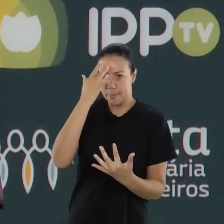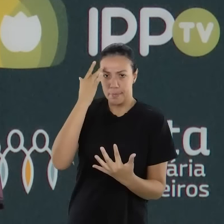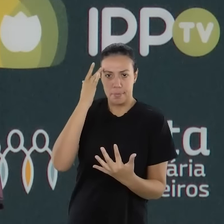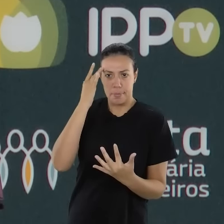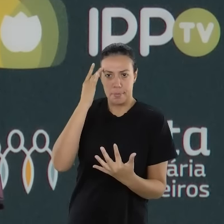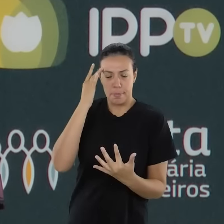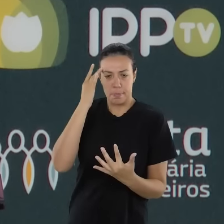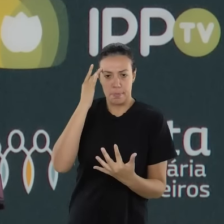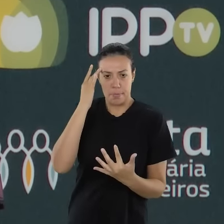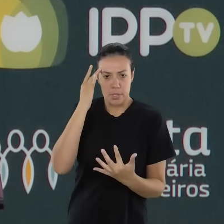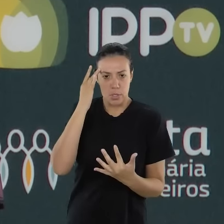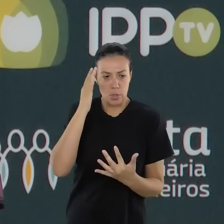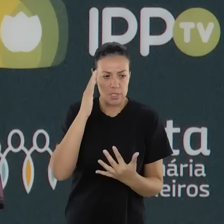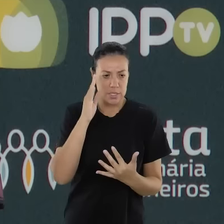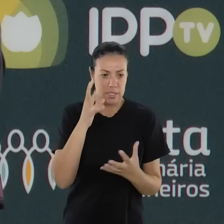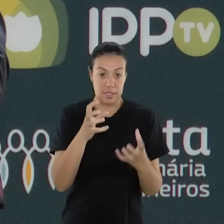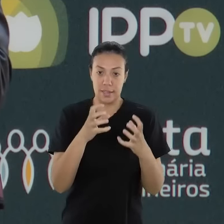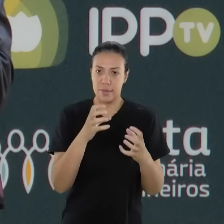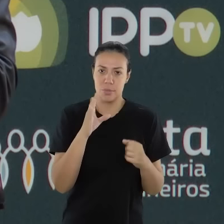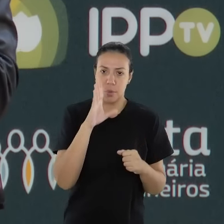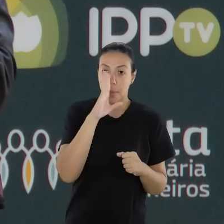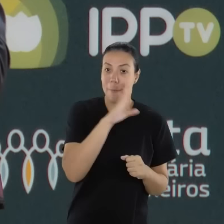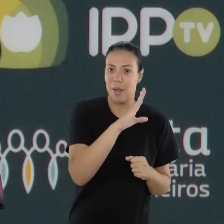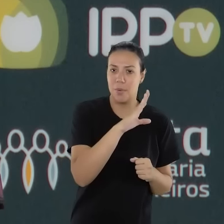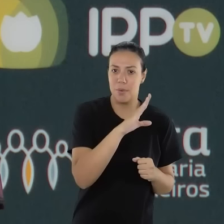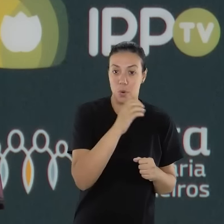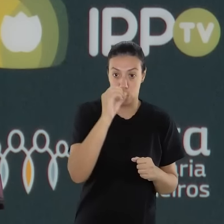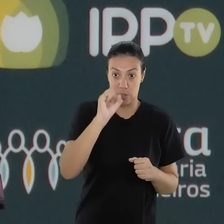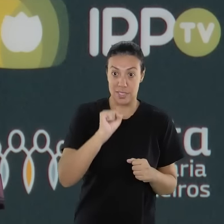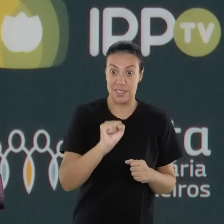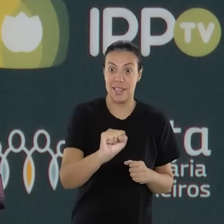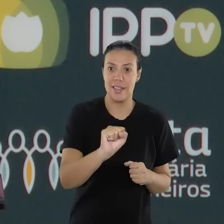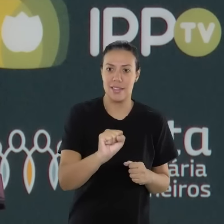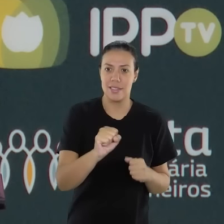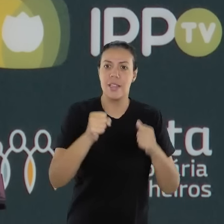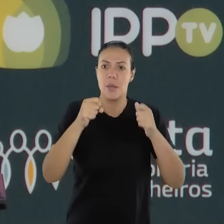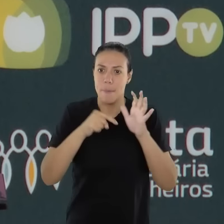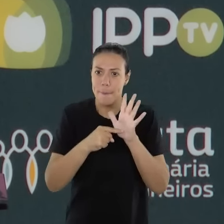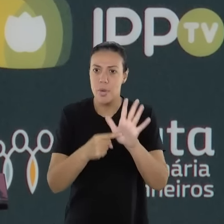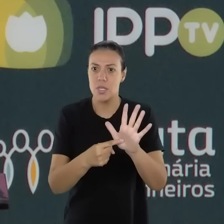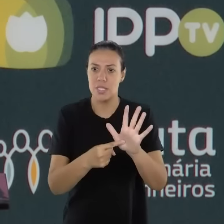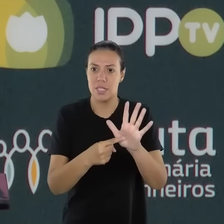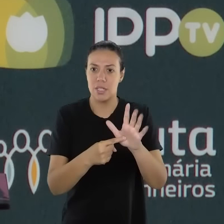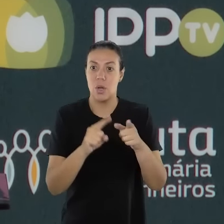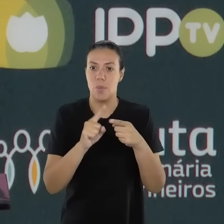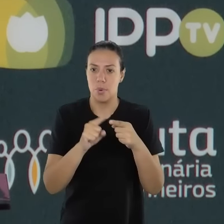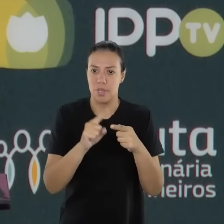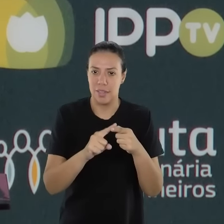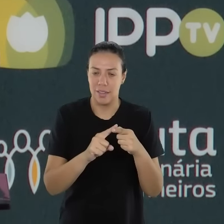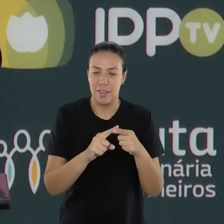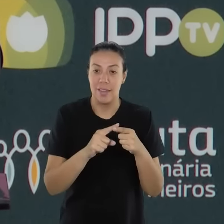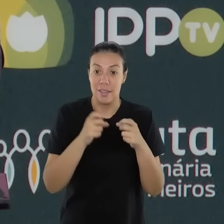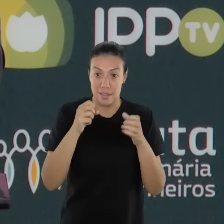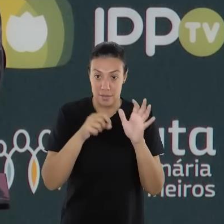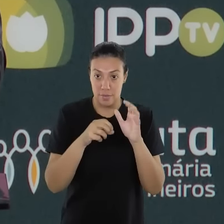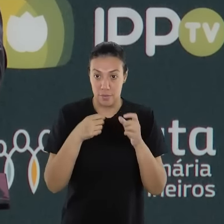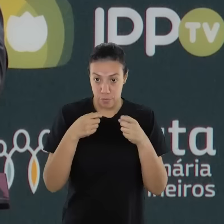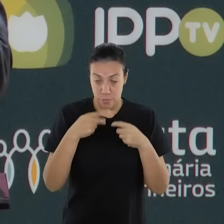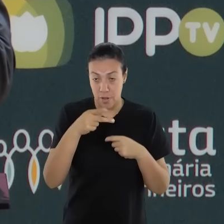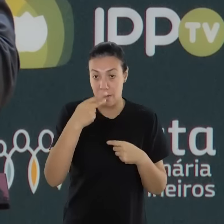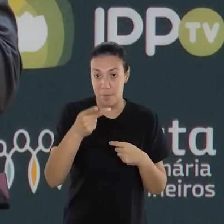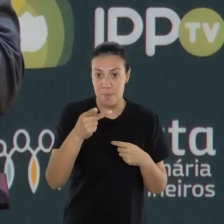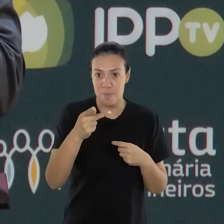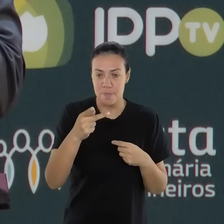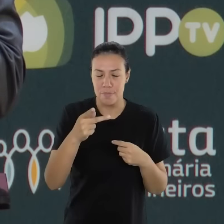Oséias capítulo 11, versículo 7, diz: "Porque o meu povo é inclinado a desviar-se de mim. Se